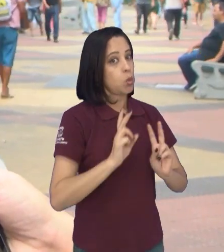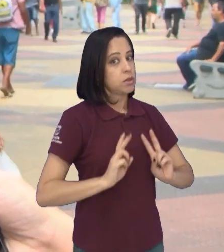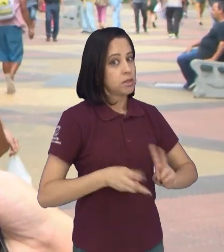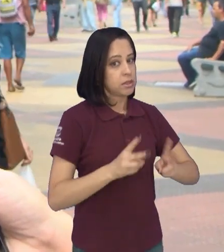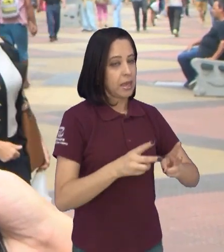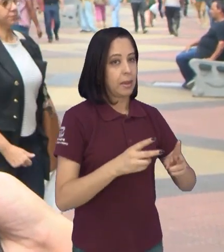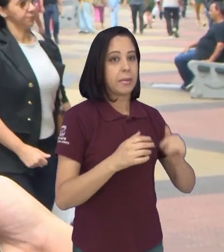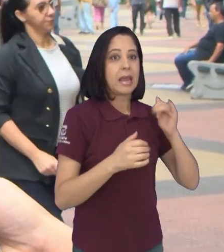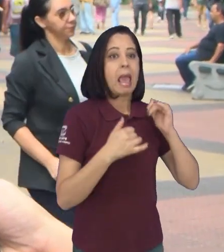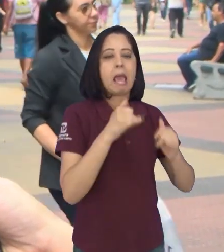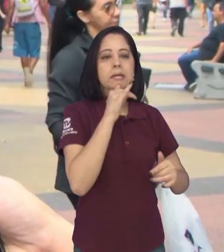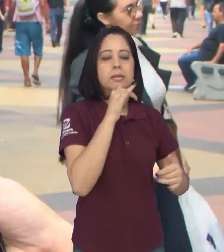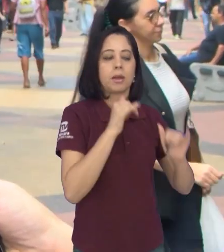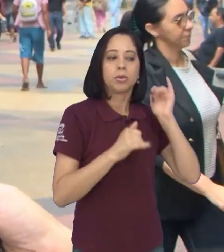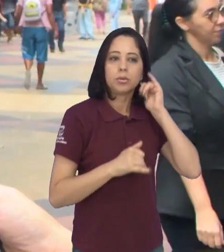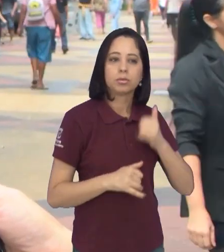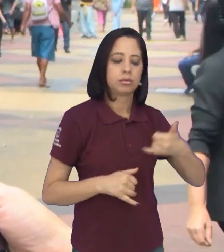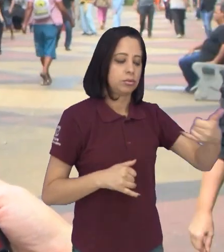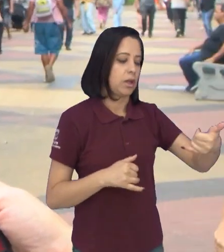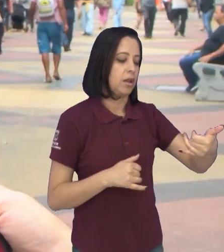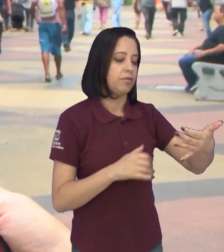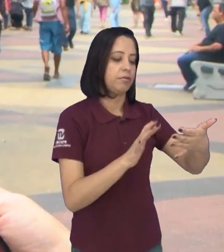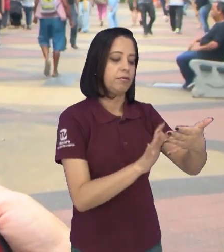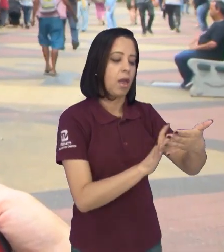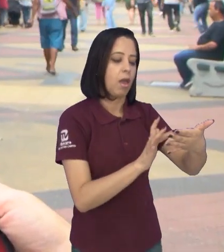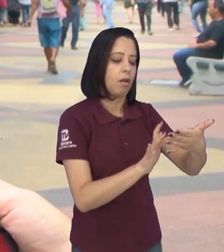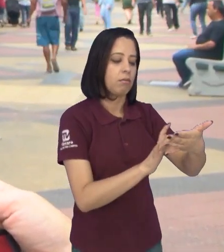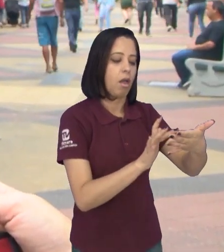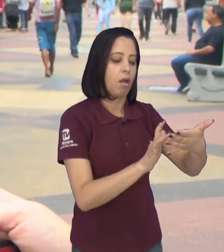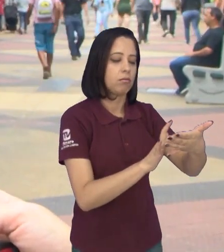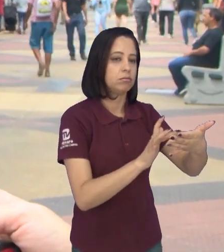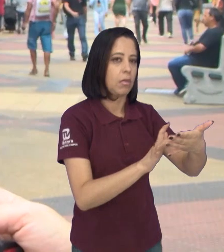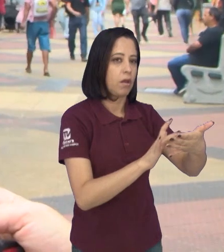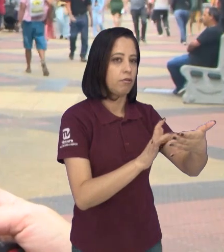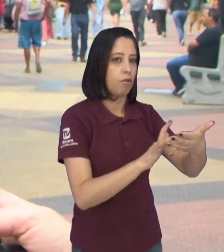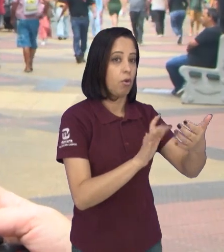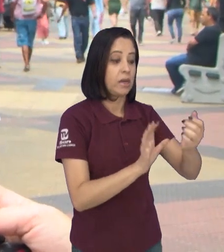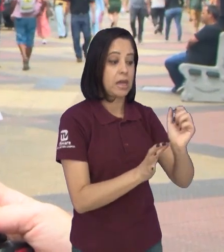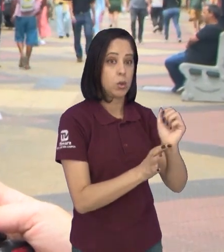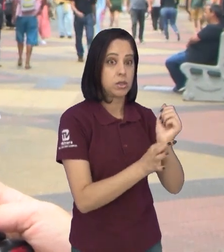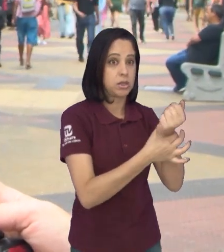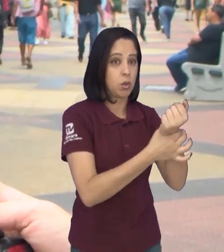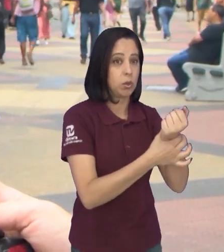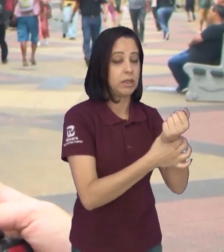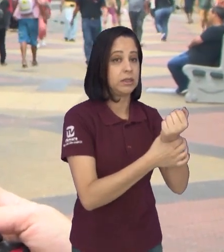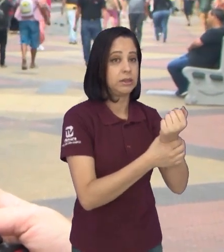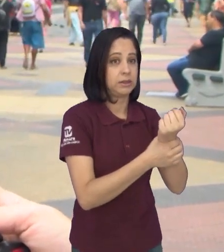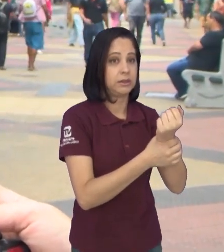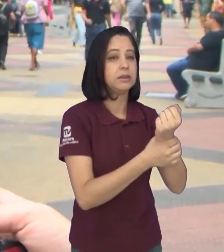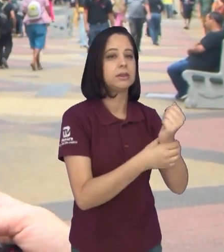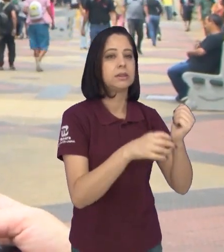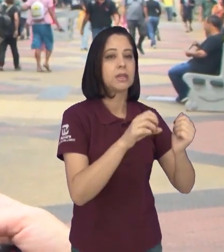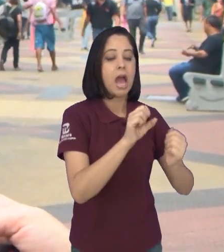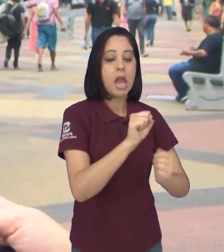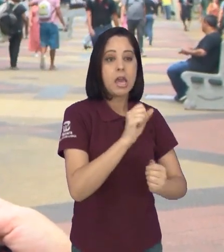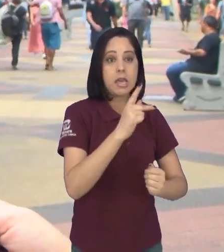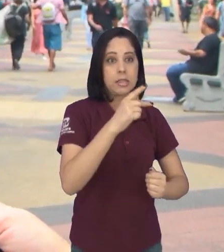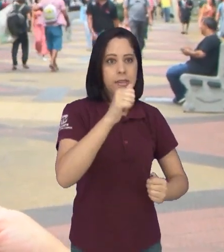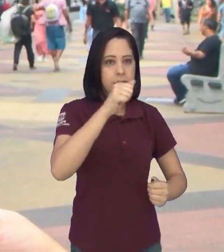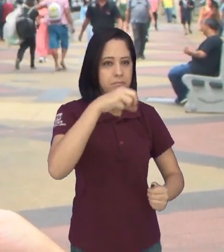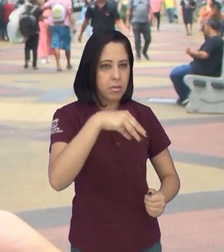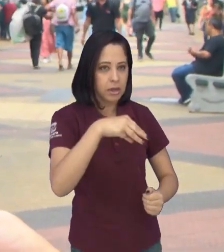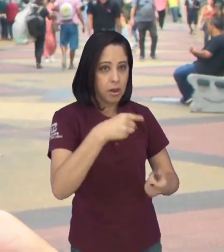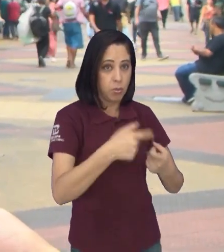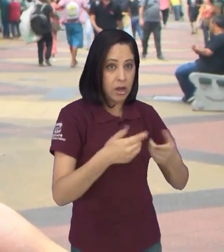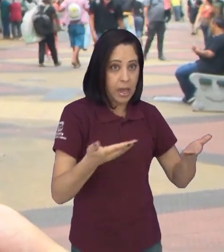próprio telefone, né? Sobre as proteção, sobre os spams, sobre essas situações, porque hoje